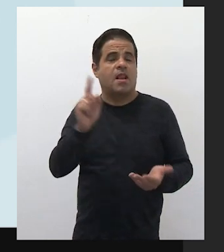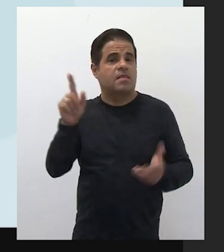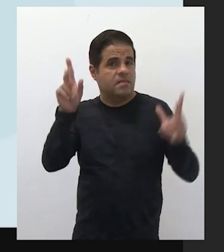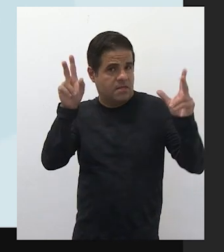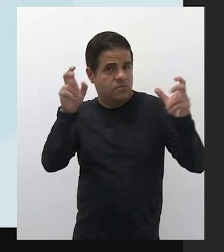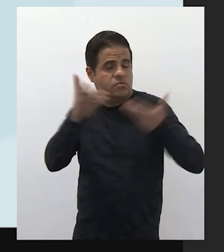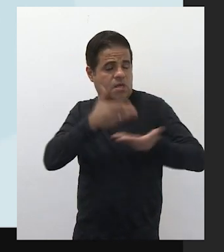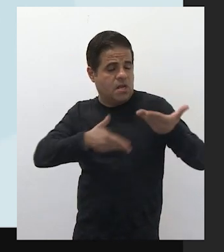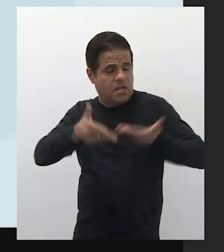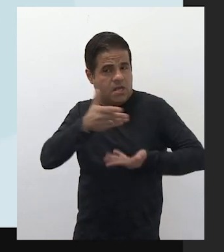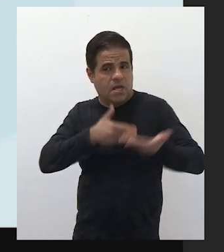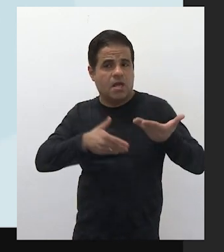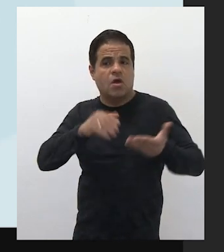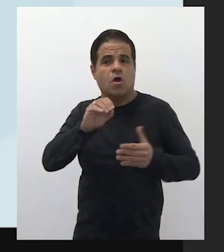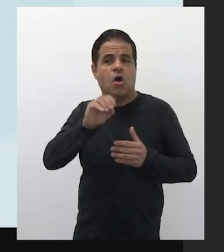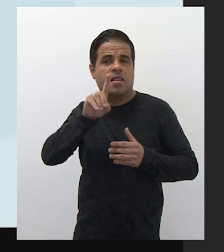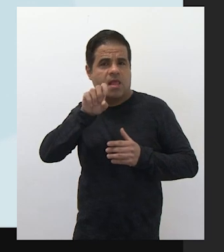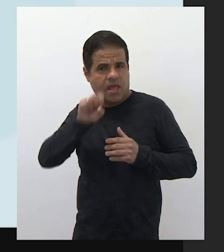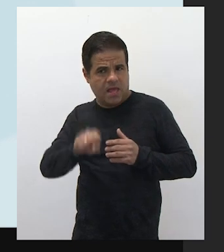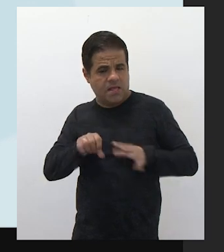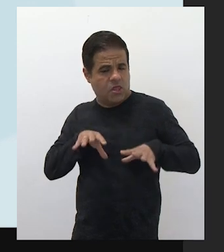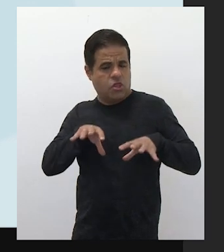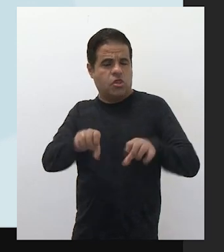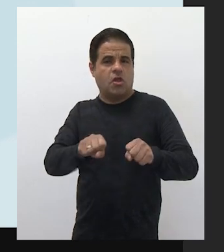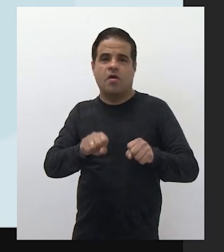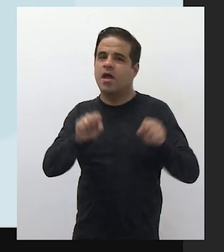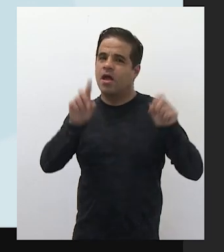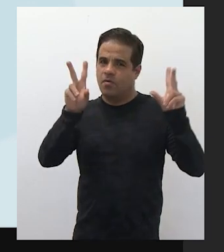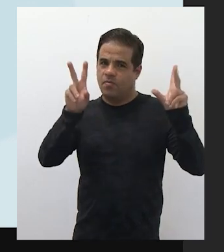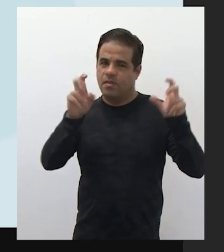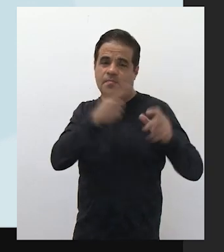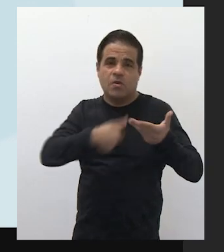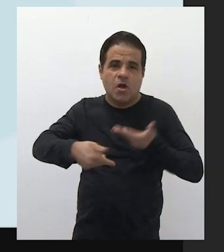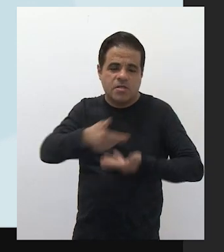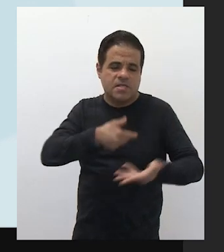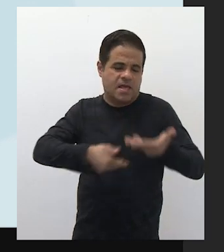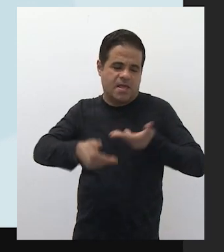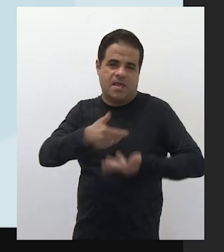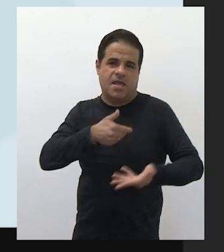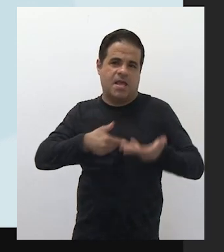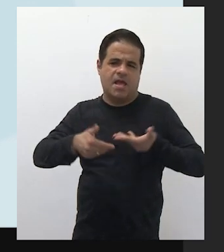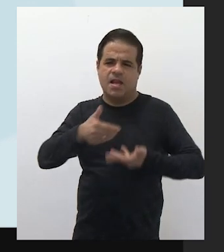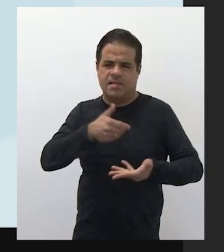está relacionado aos ODS sem tocar no tema que é a nossa realidade.